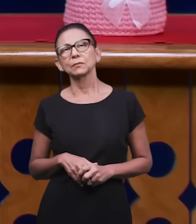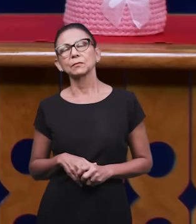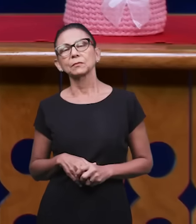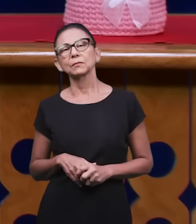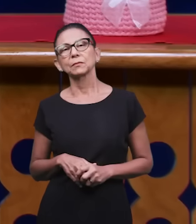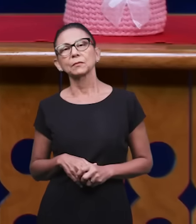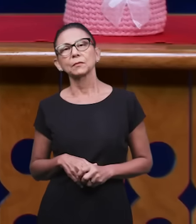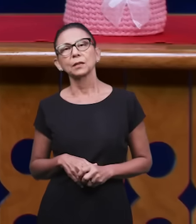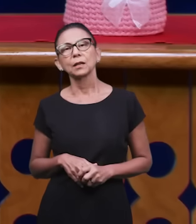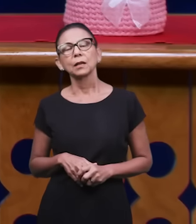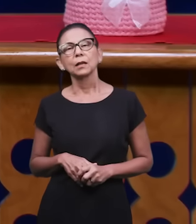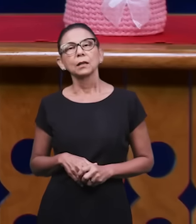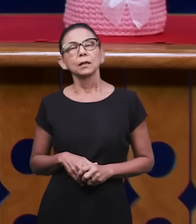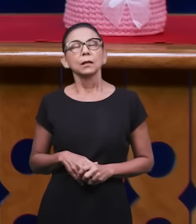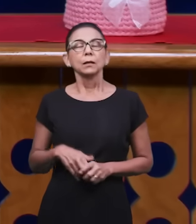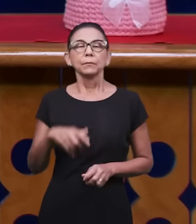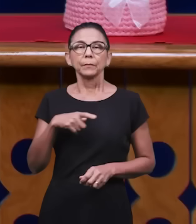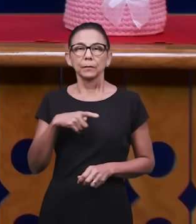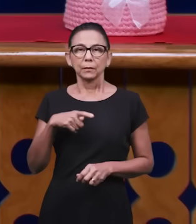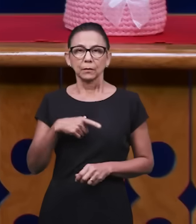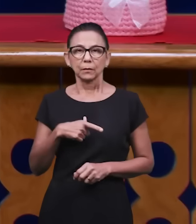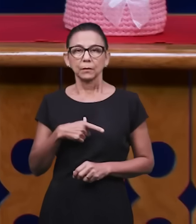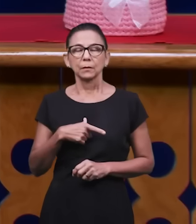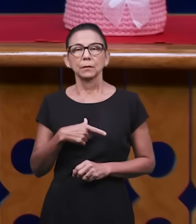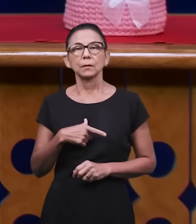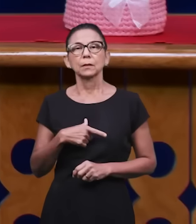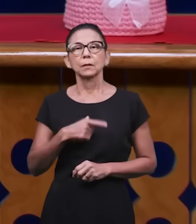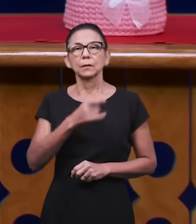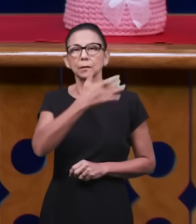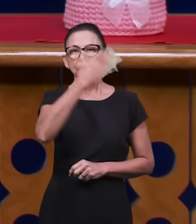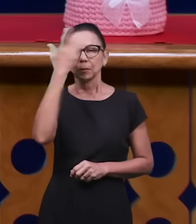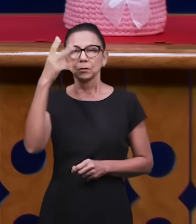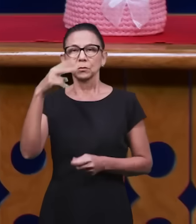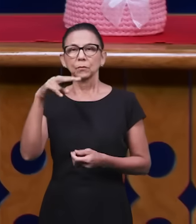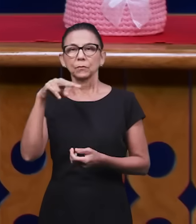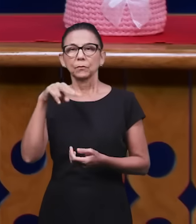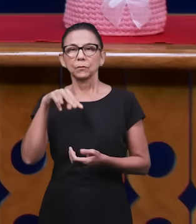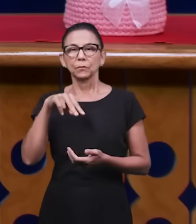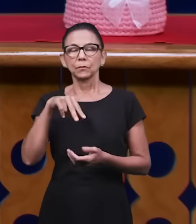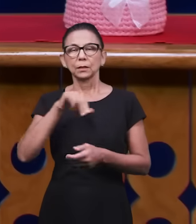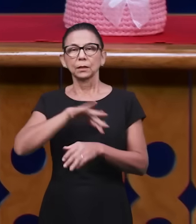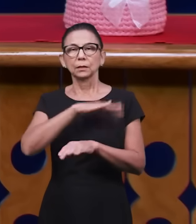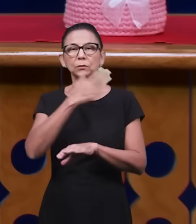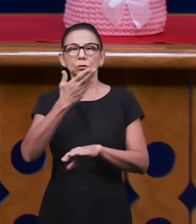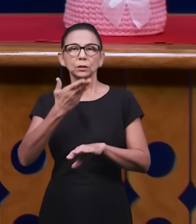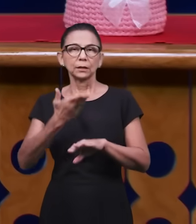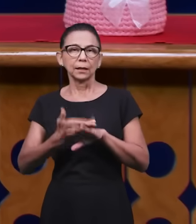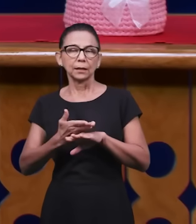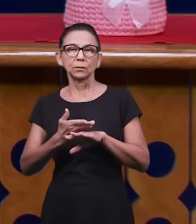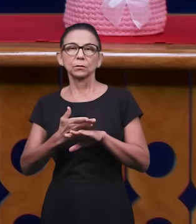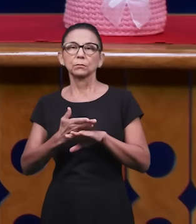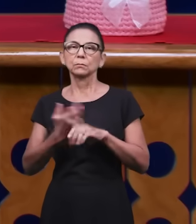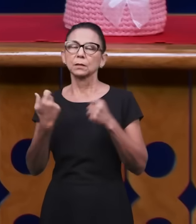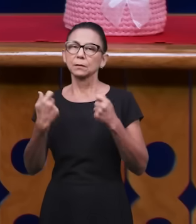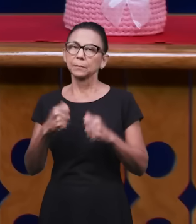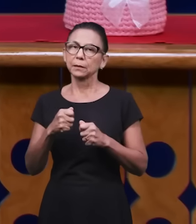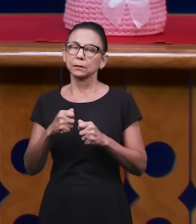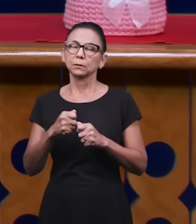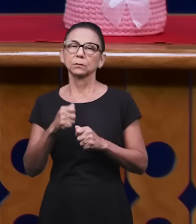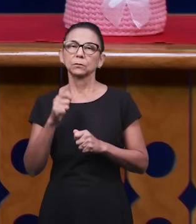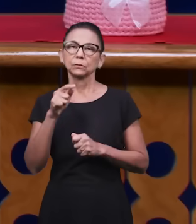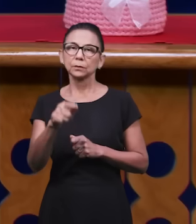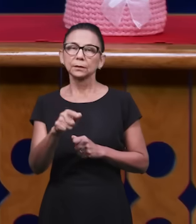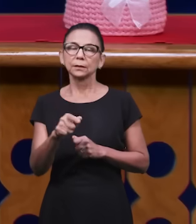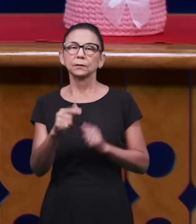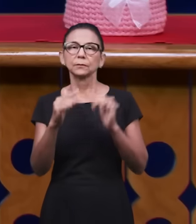pode ser acessado. Nós temos um plantão de 24 horas para ouvi-lo, para atender a sua necessidade, para